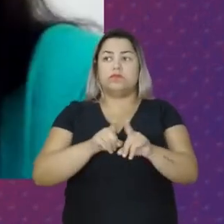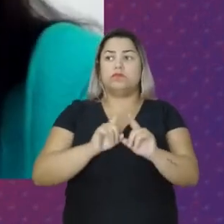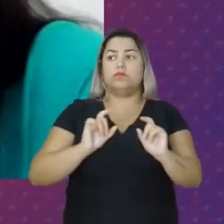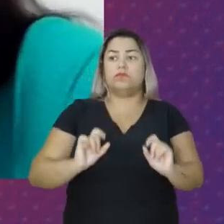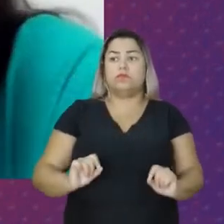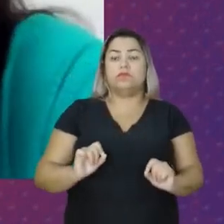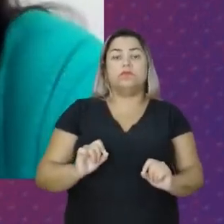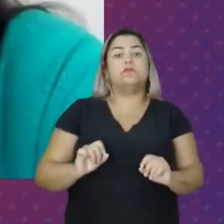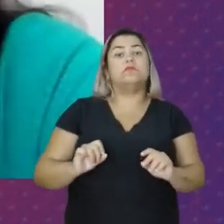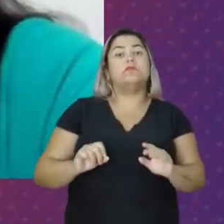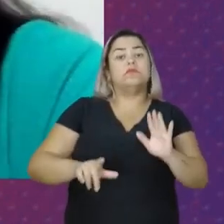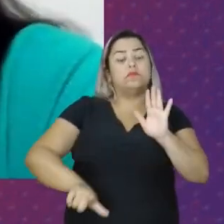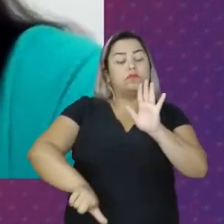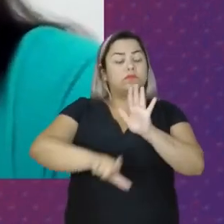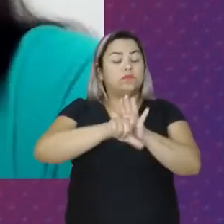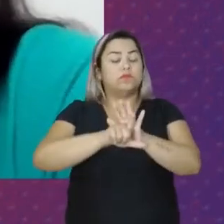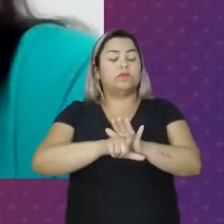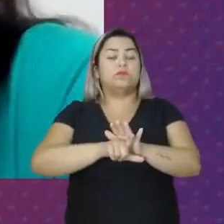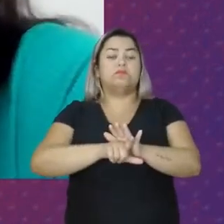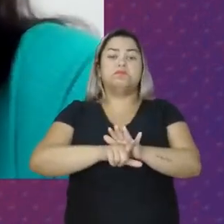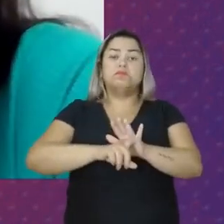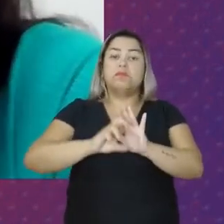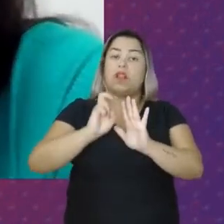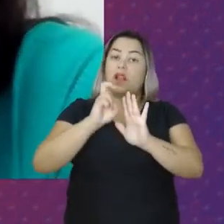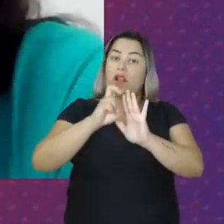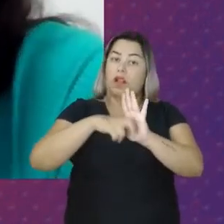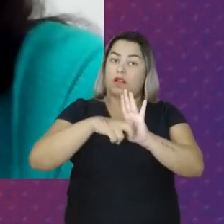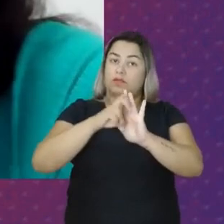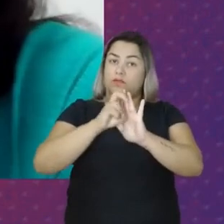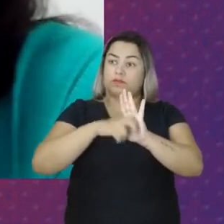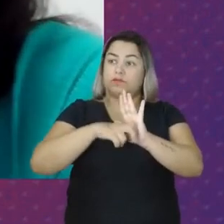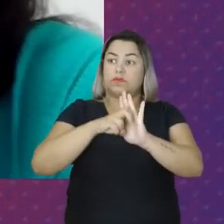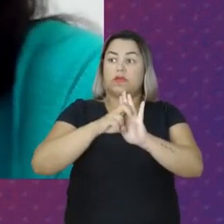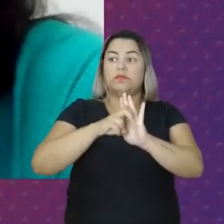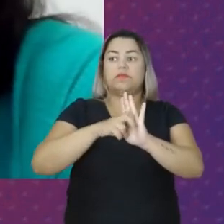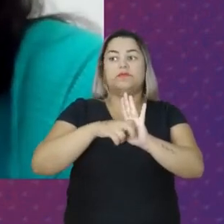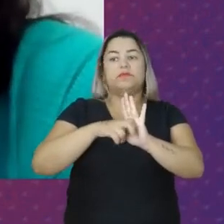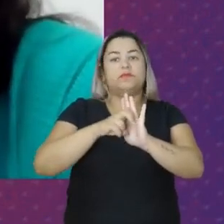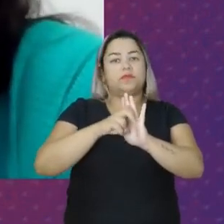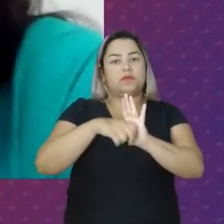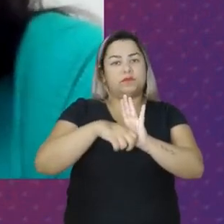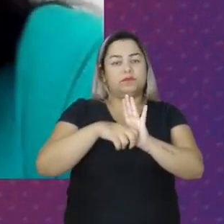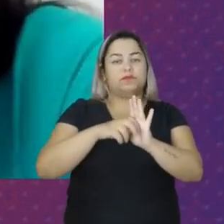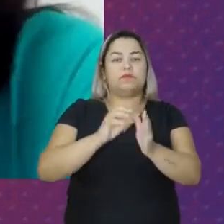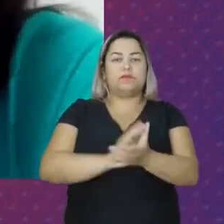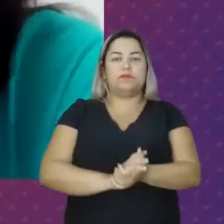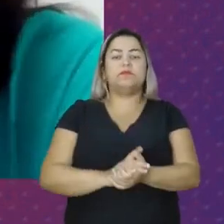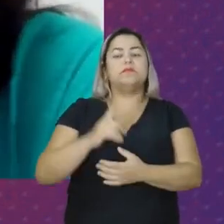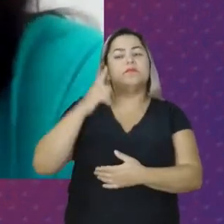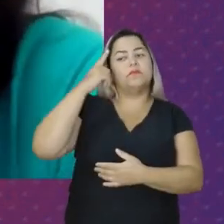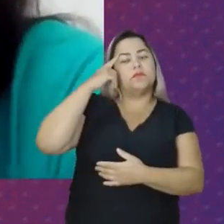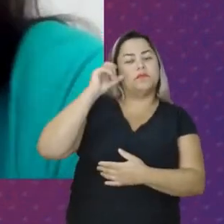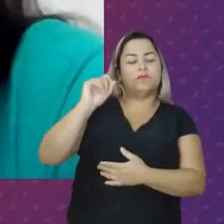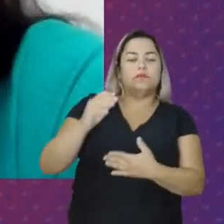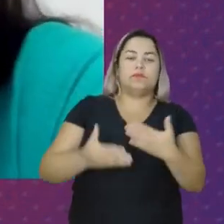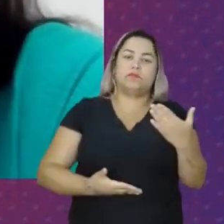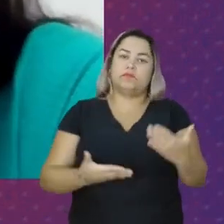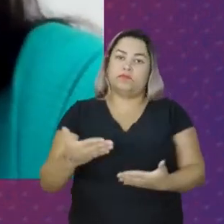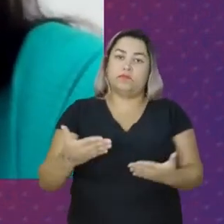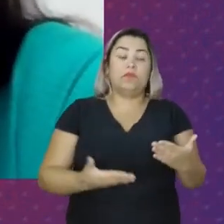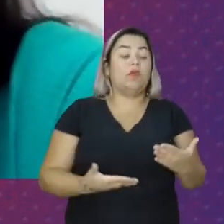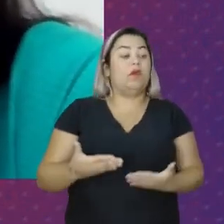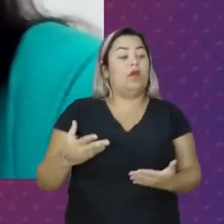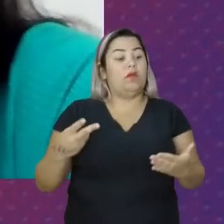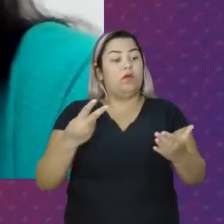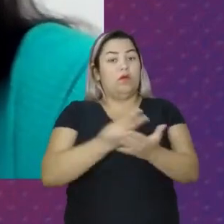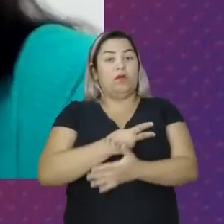a Lei Maria da Penha e disseminar as leis existentes, né? E dessa forma, a ideia de um serviço que viria a ser